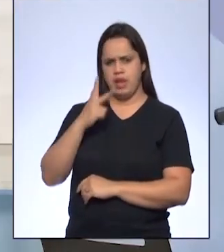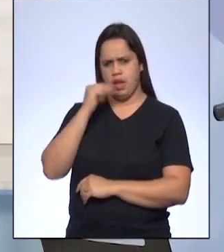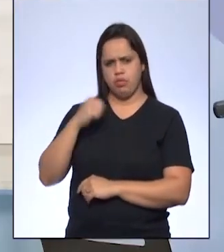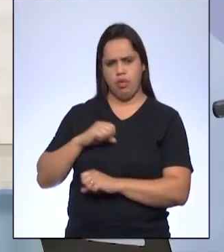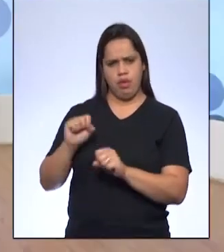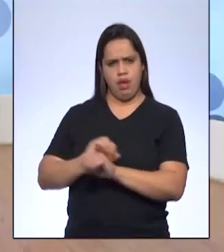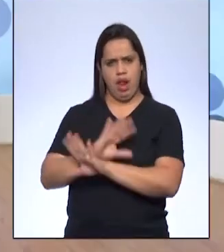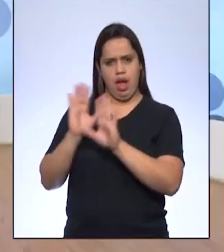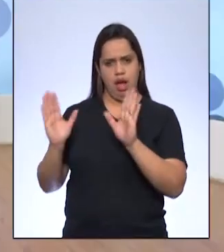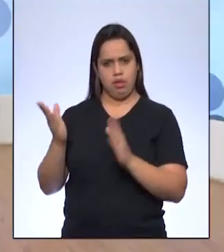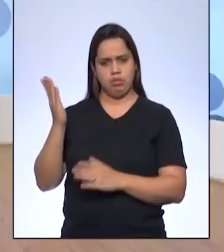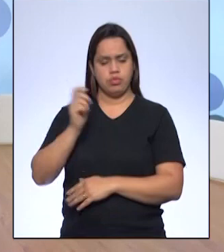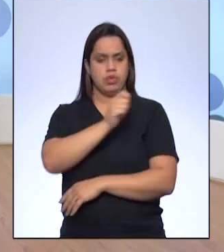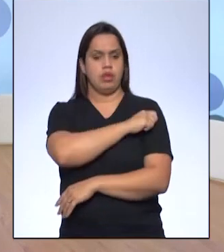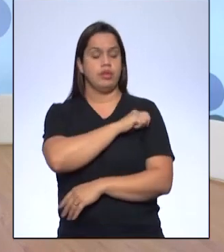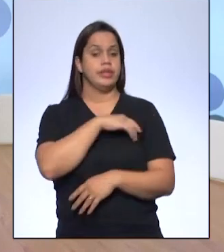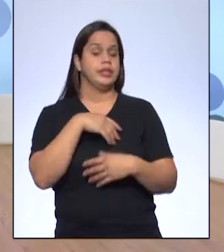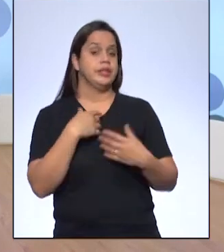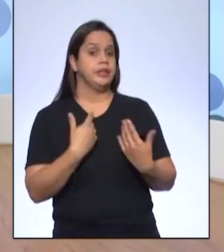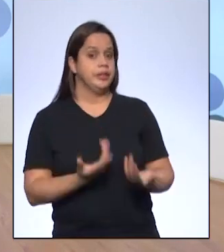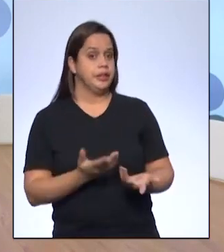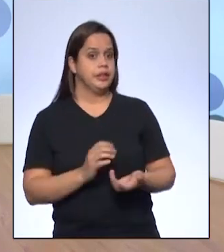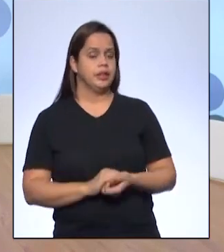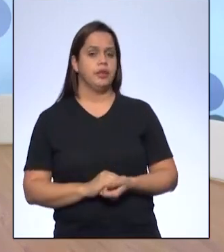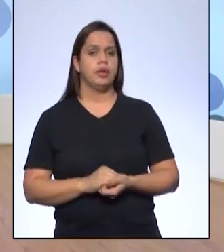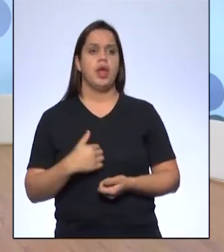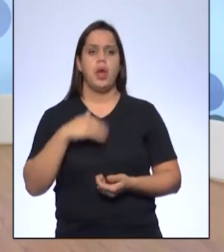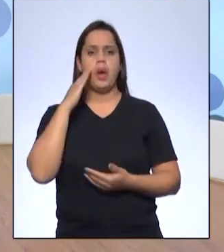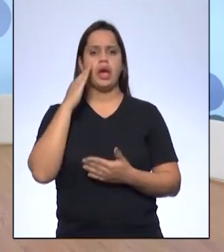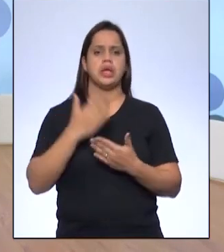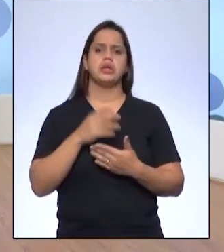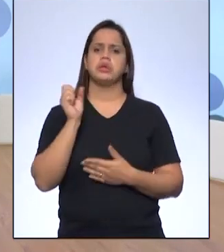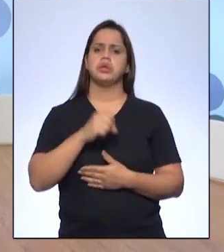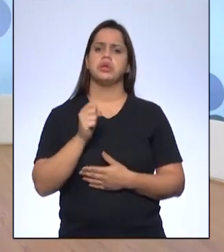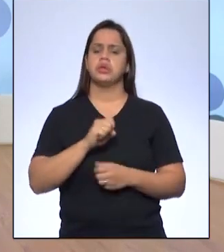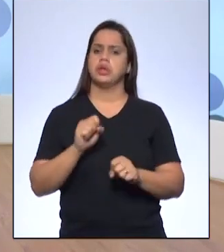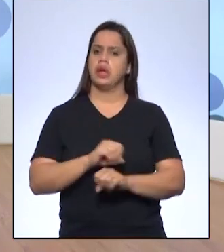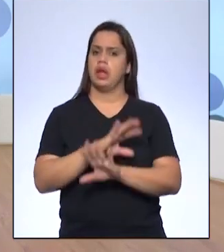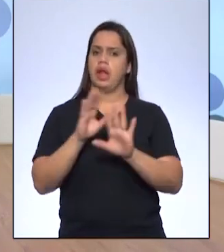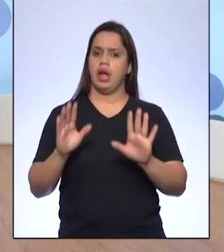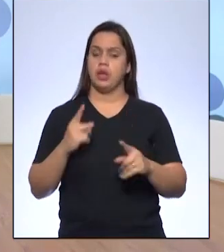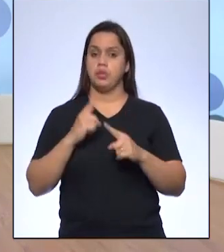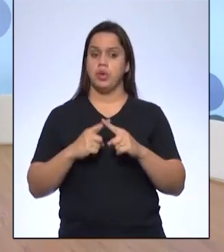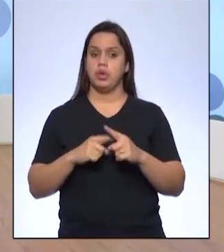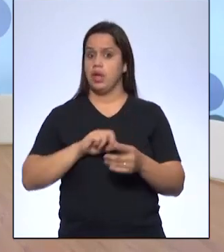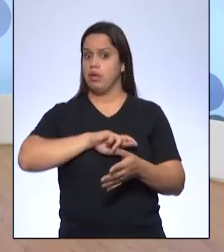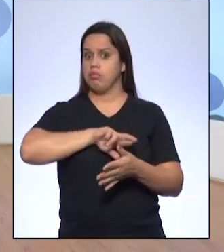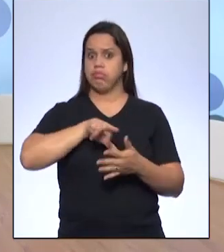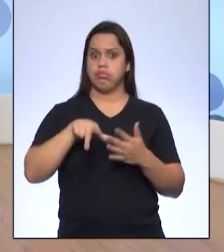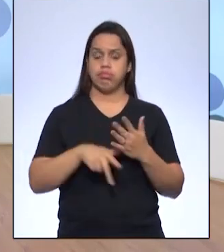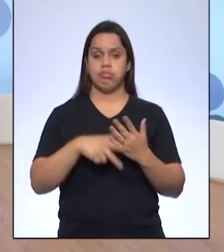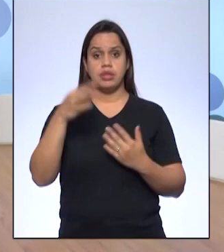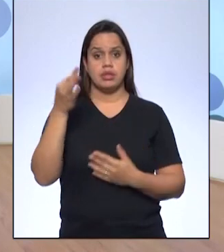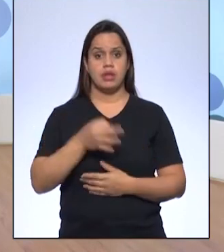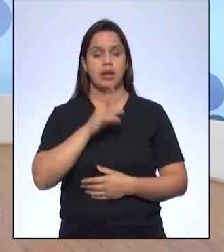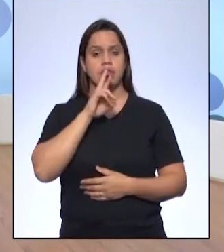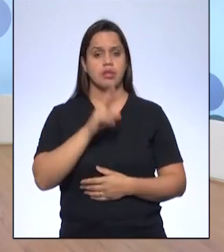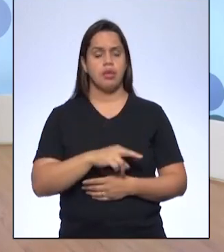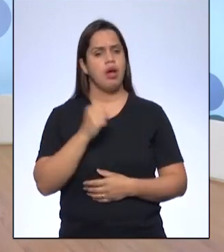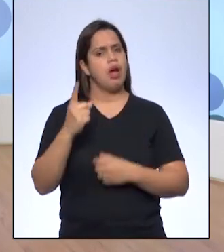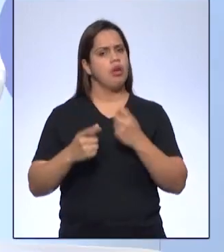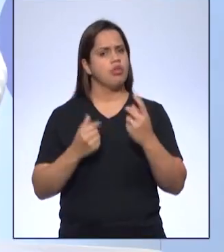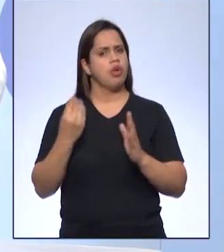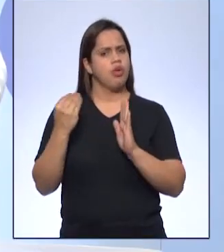eles? Então, Alessandra, eu acredito que tenha ficado assim. Muitos acertaram a resposta, alguns colocaram